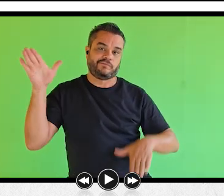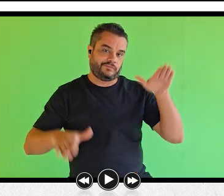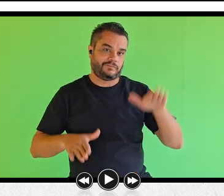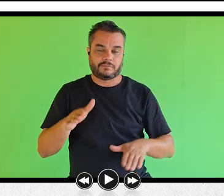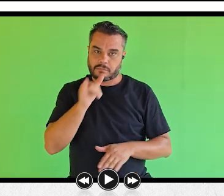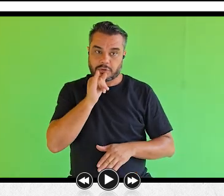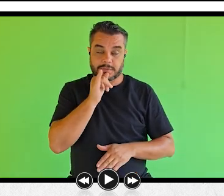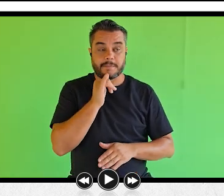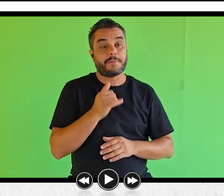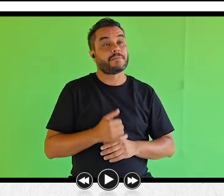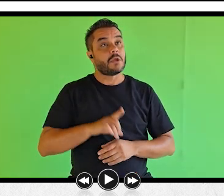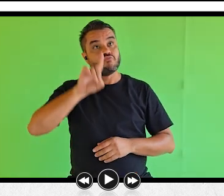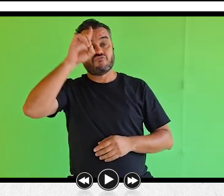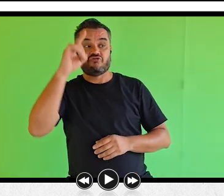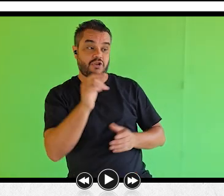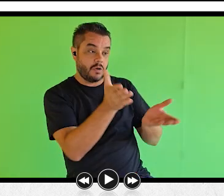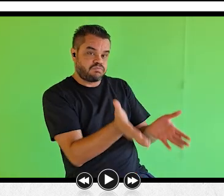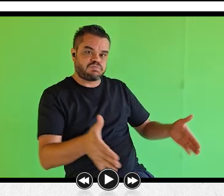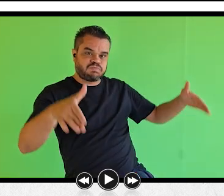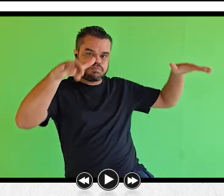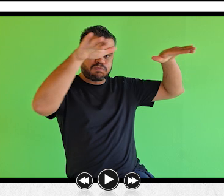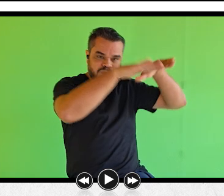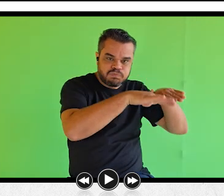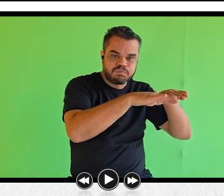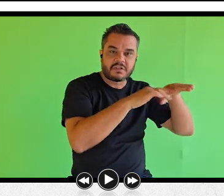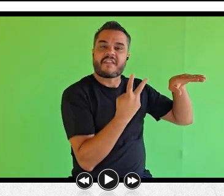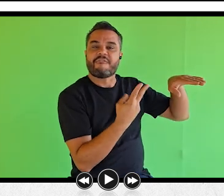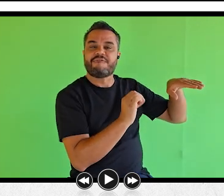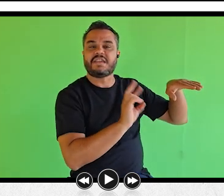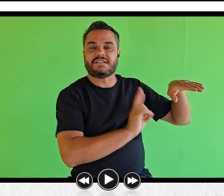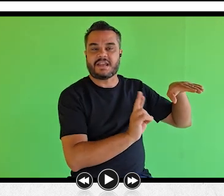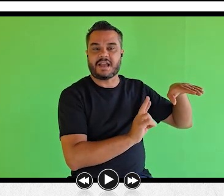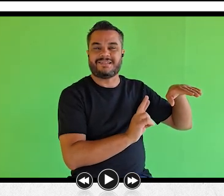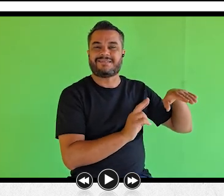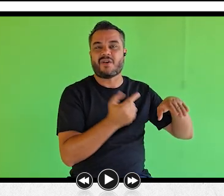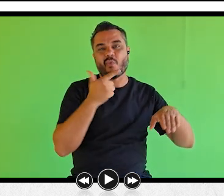está R$ 20. E aí, no outro dia, ela pode ser 20 centavos. Então, é